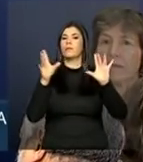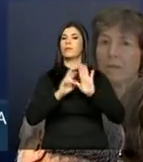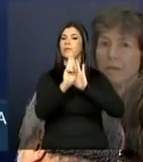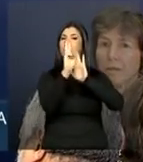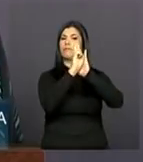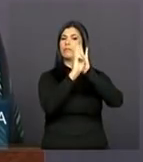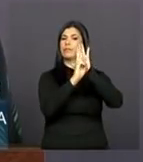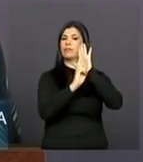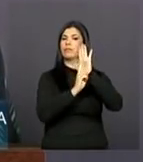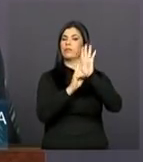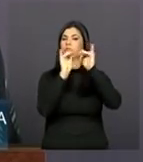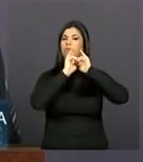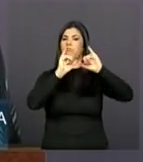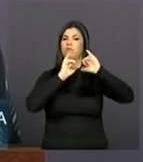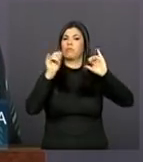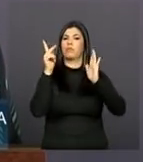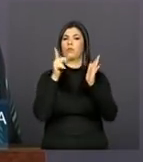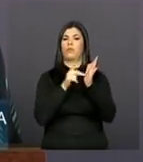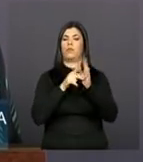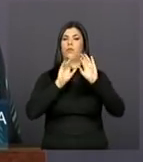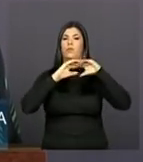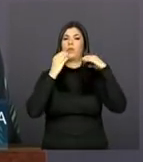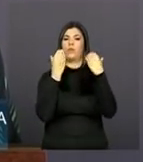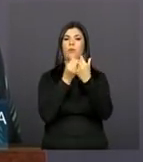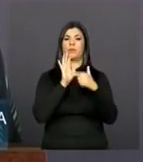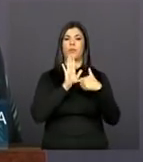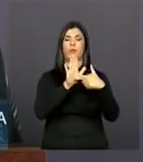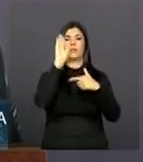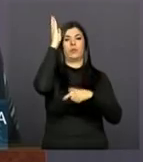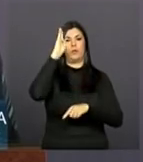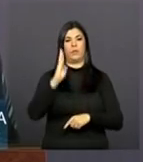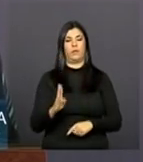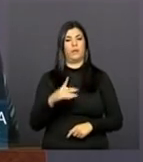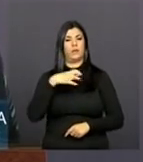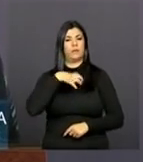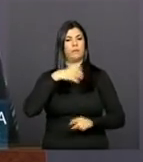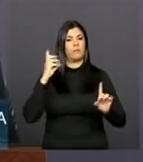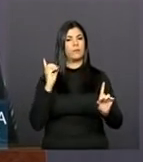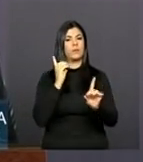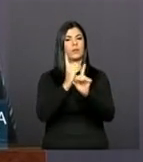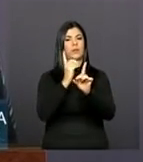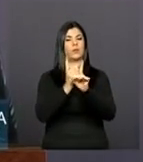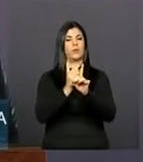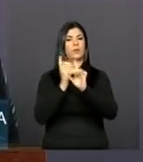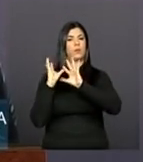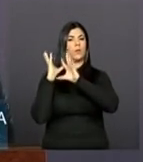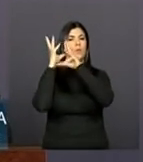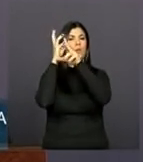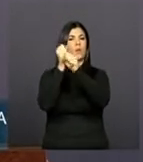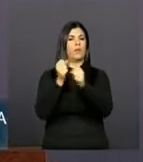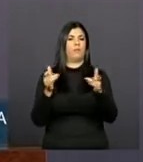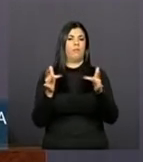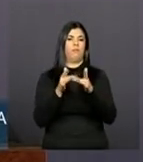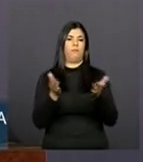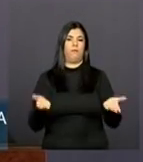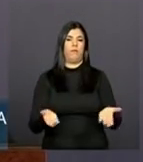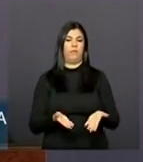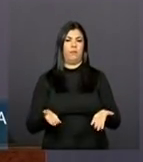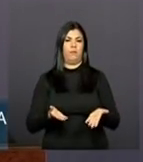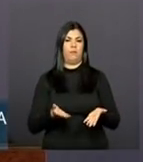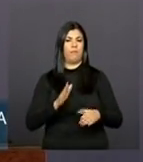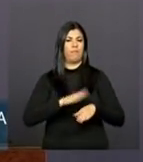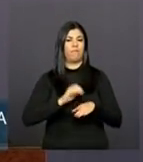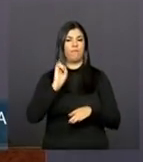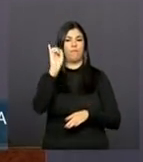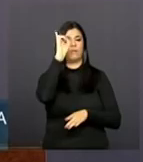a comissão contribuindo assim para que o Brasil se encontre consigo mesmo sobretudo em